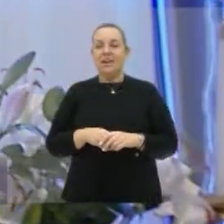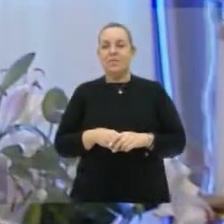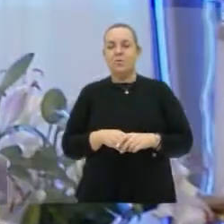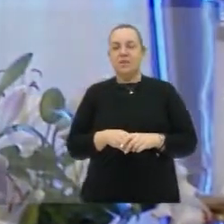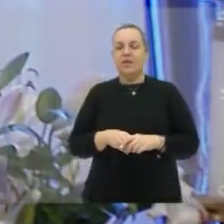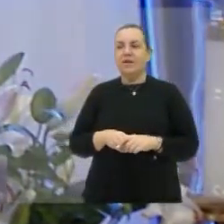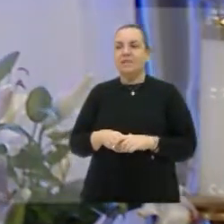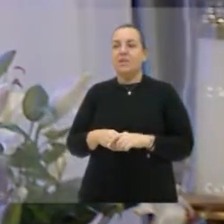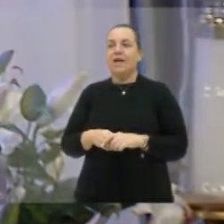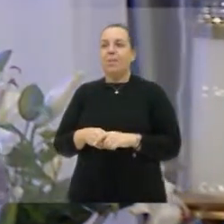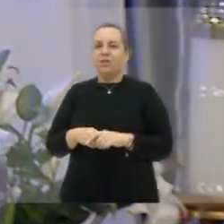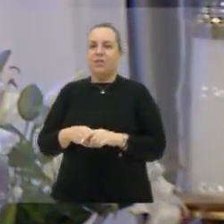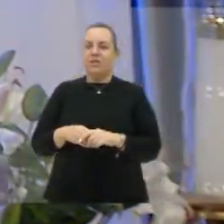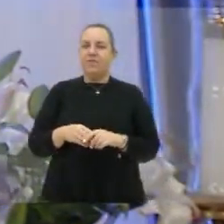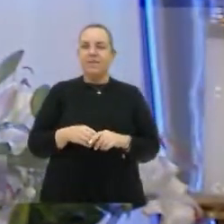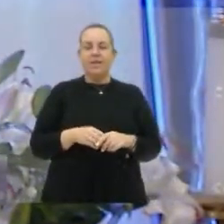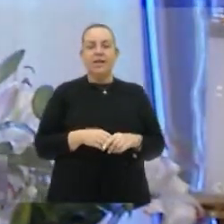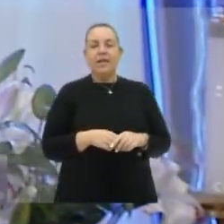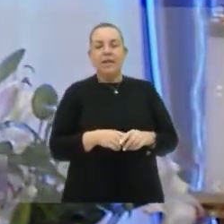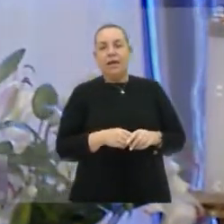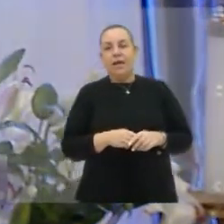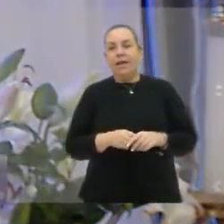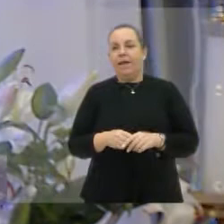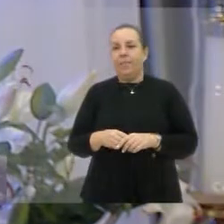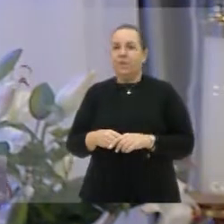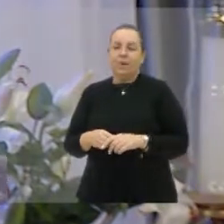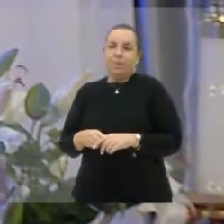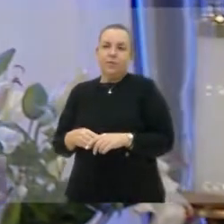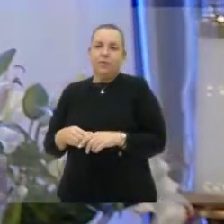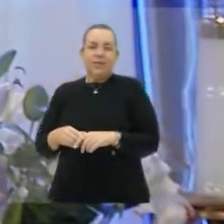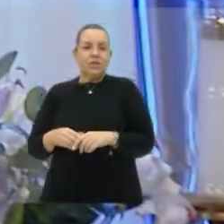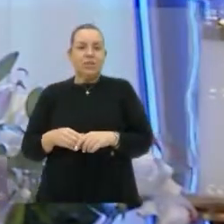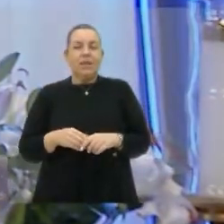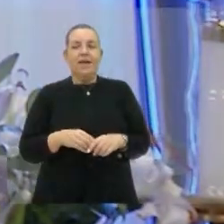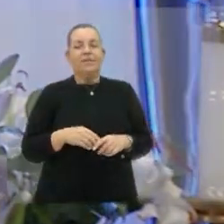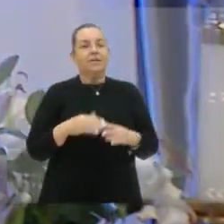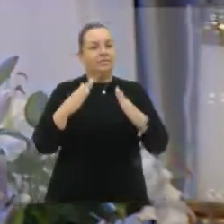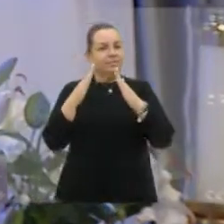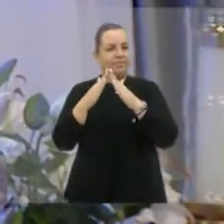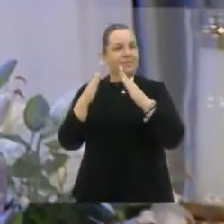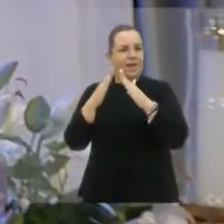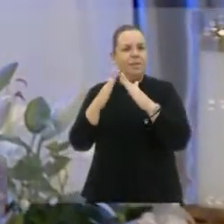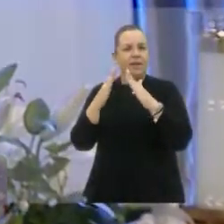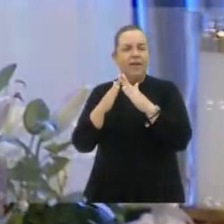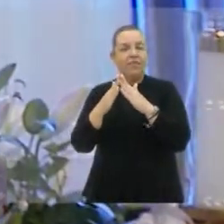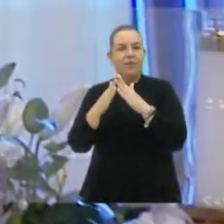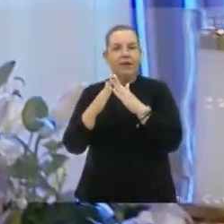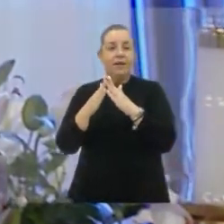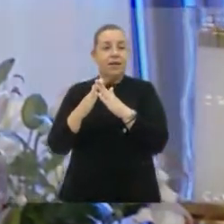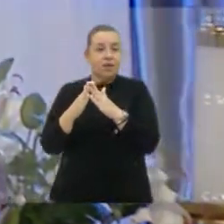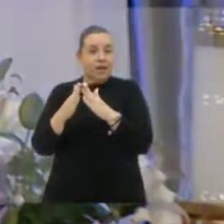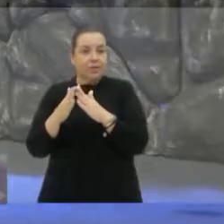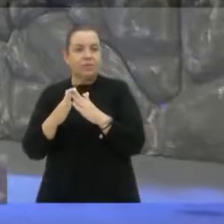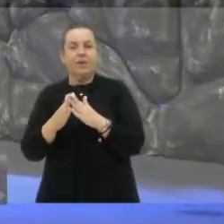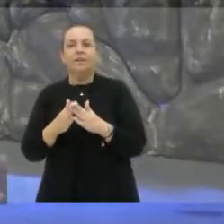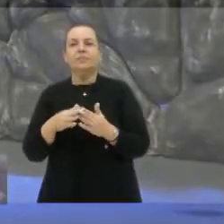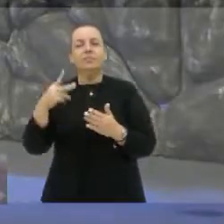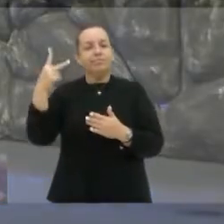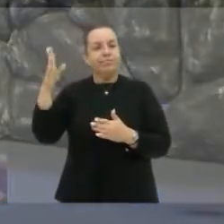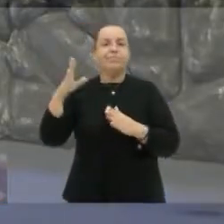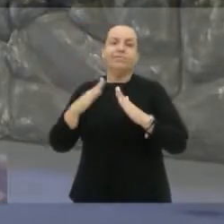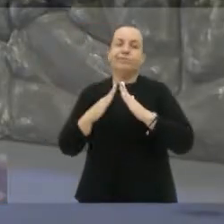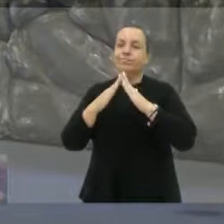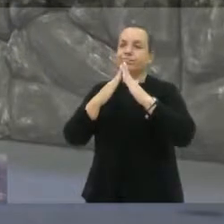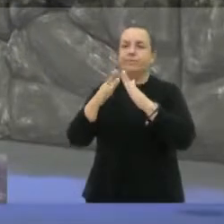o nosso Brasil, a nossa nação, a nossa casa, o seu coração, por meio do poder